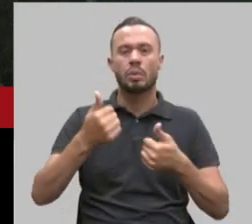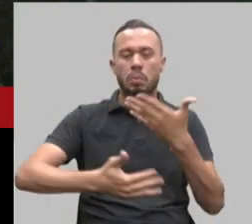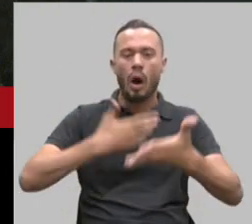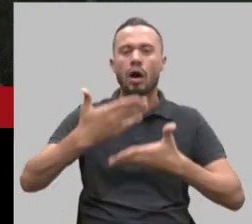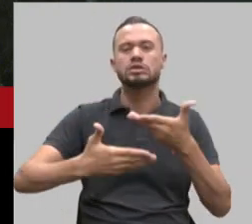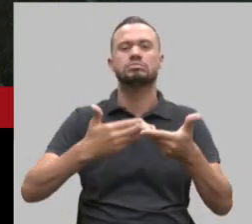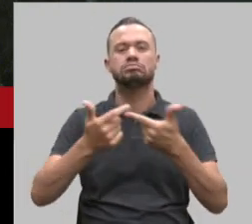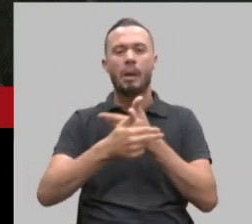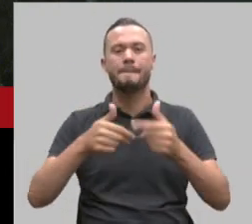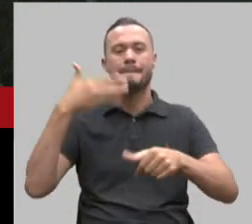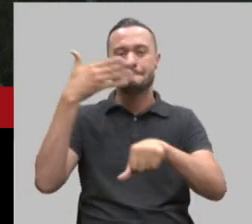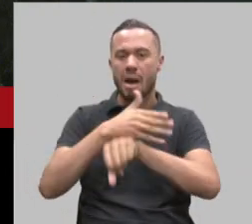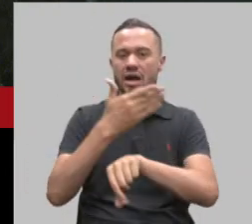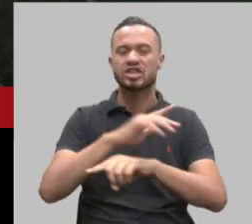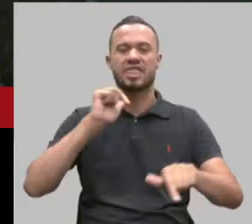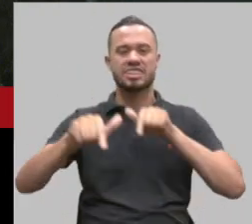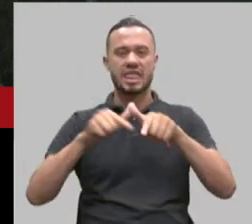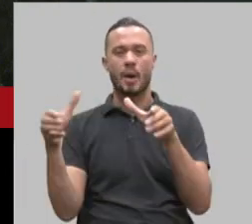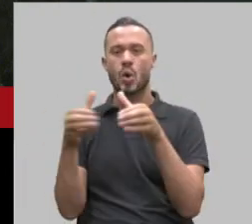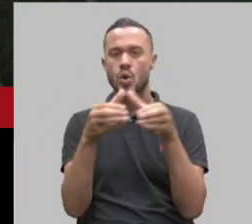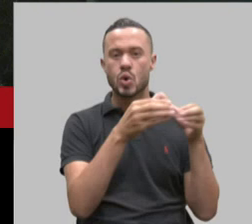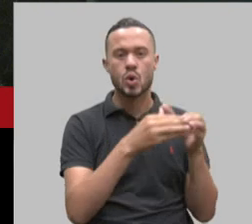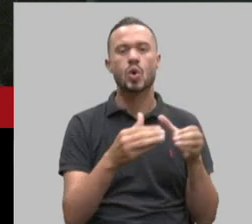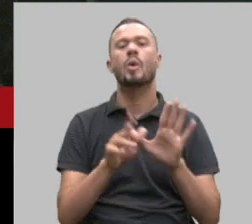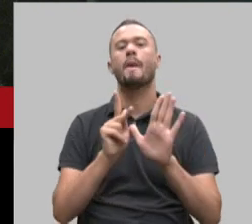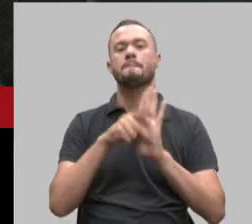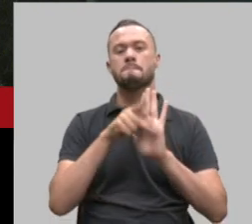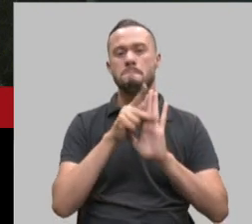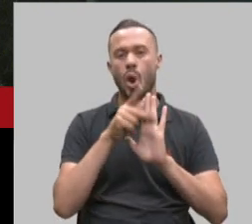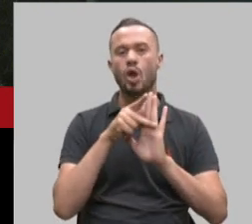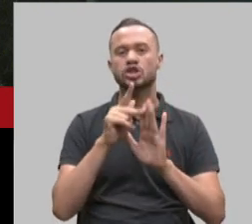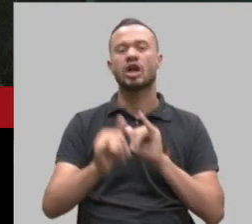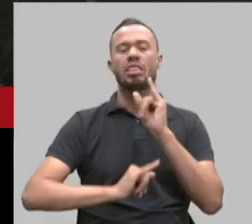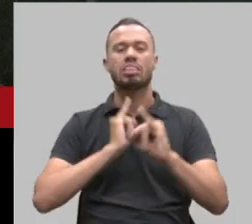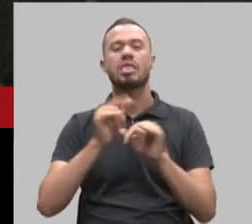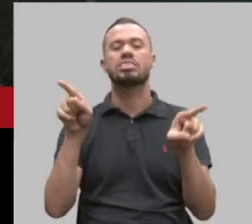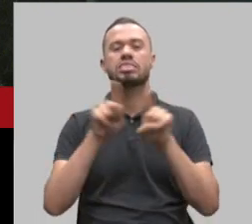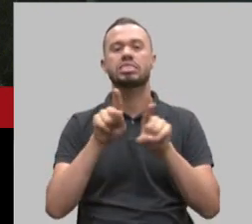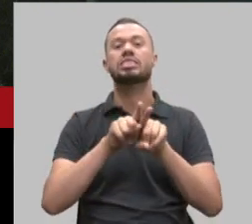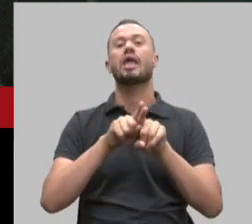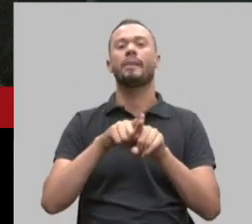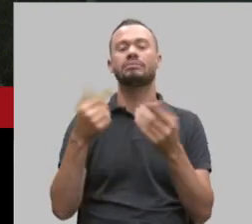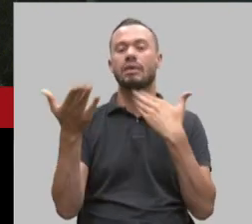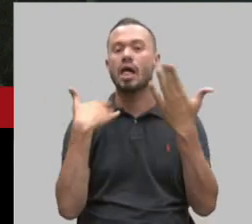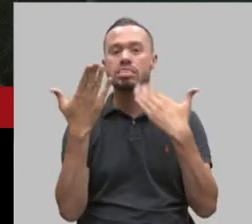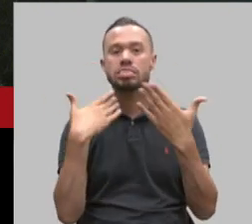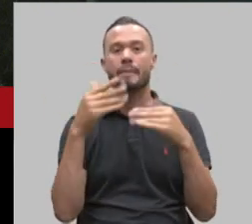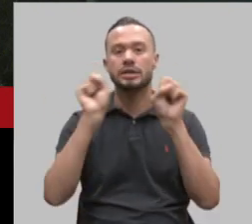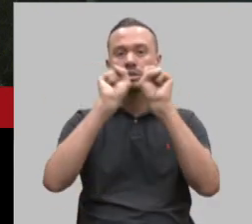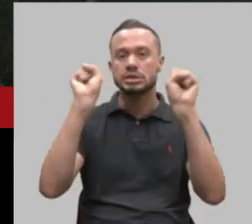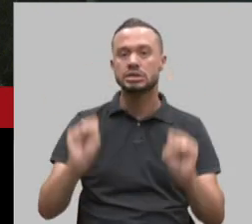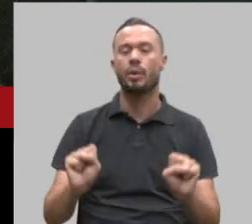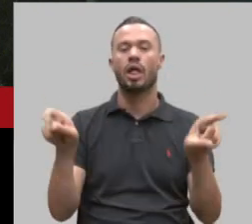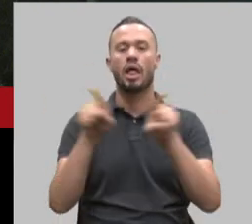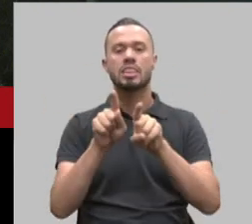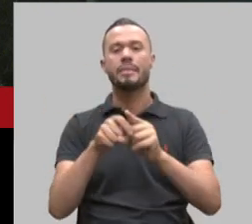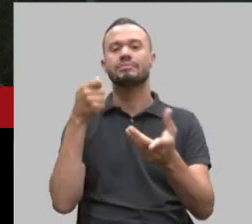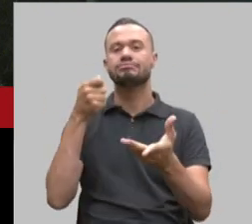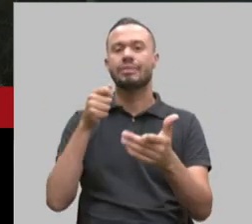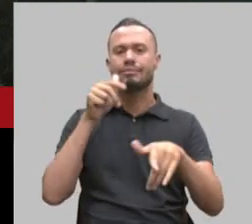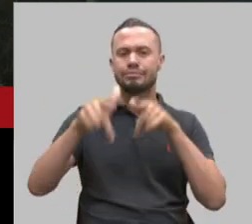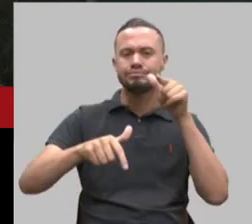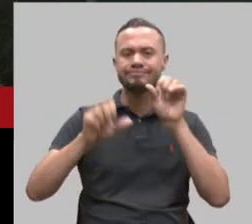práticas trabalhos em grupos projetos interdisciplinares e a realização de debates e simulações além da capacitação constante dos